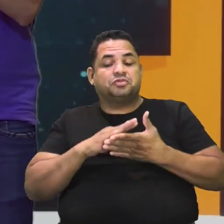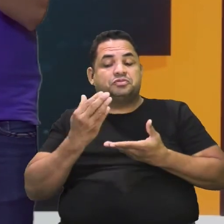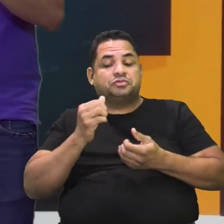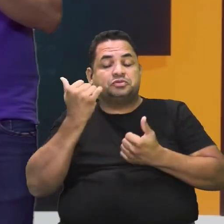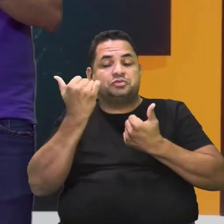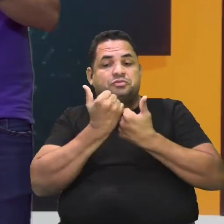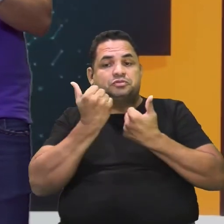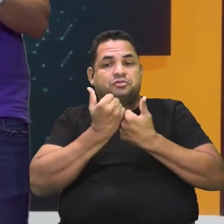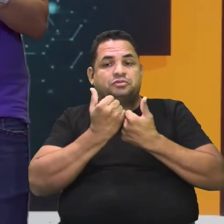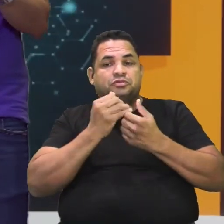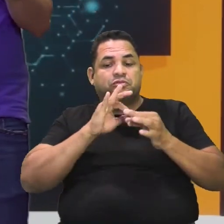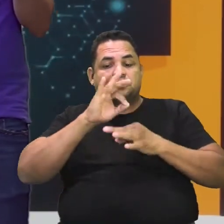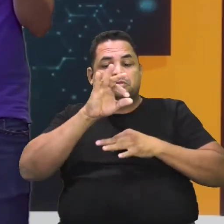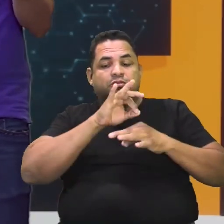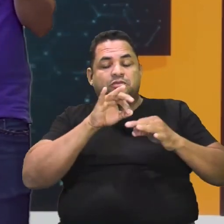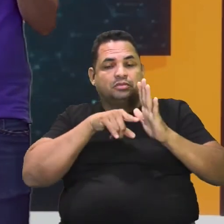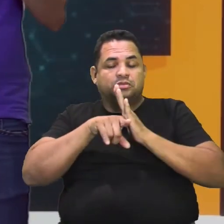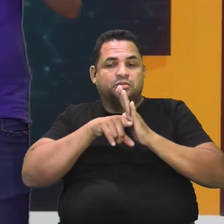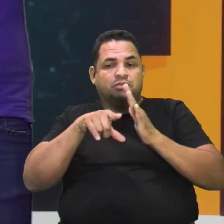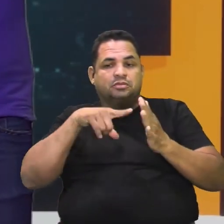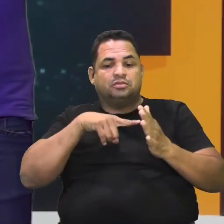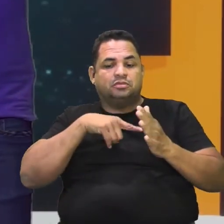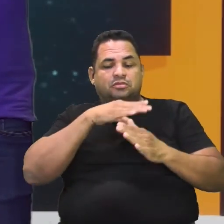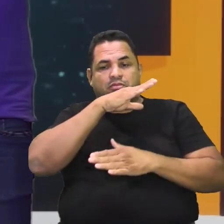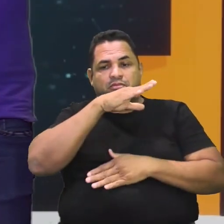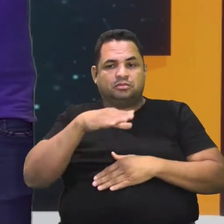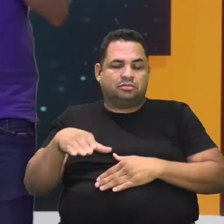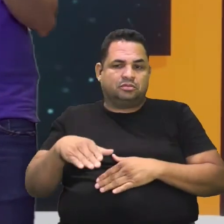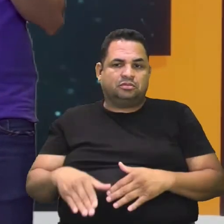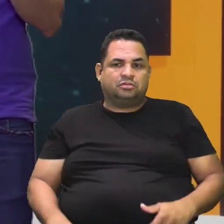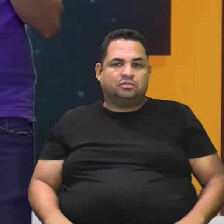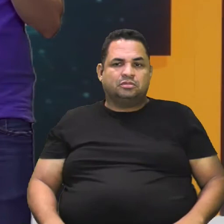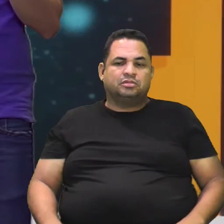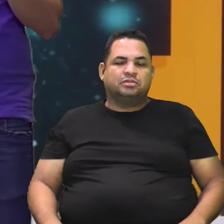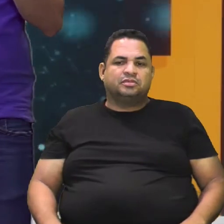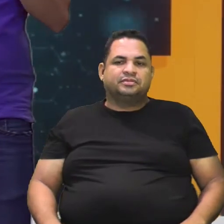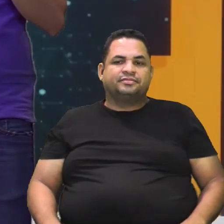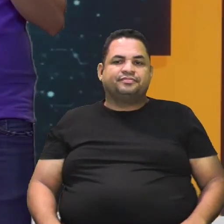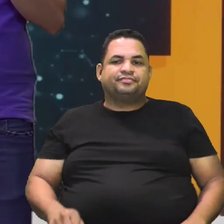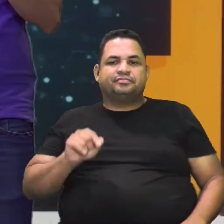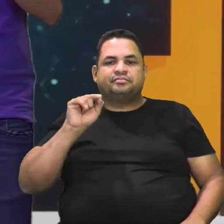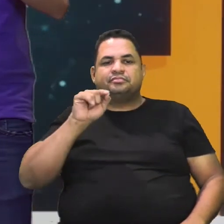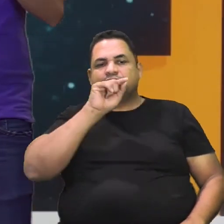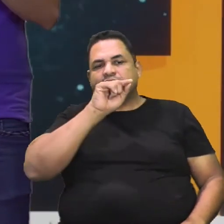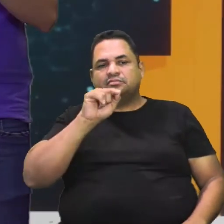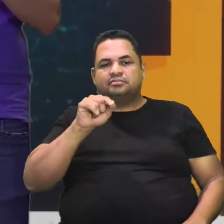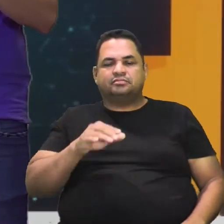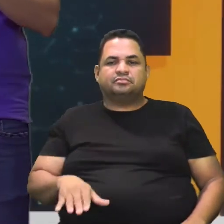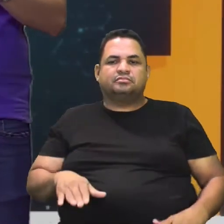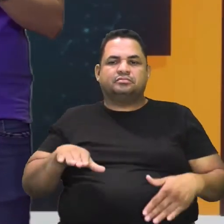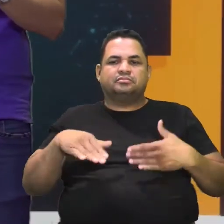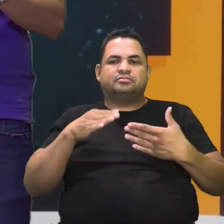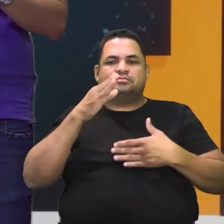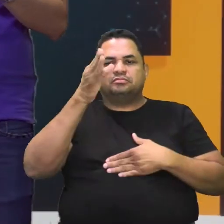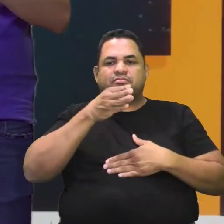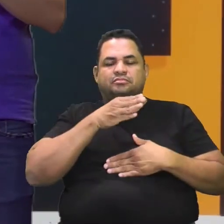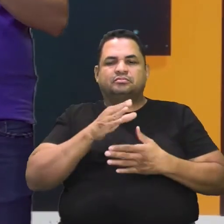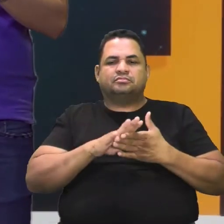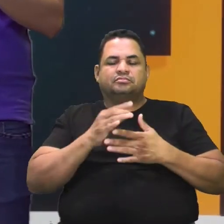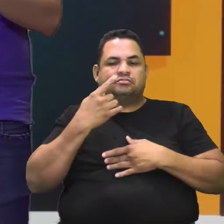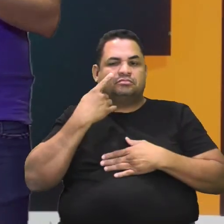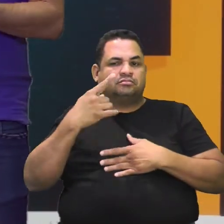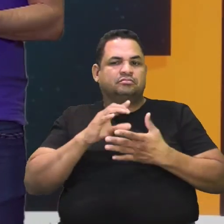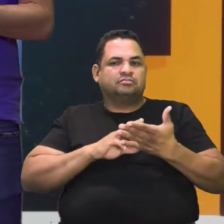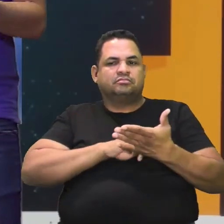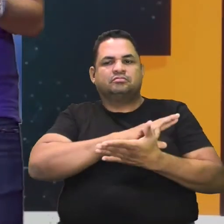monte de pontos, porque eu tenho uma reta real, outra reta real. Marquei 2 pontos nas retas reais. Quando eu vou ligando aqui, eu